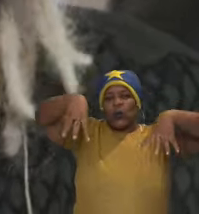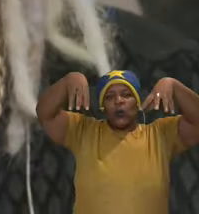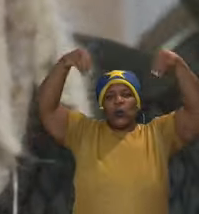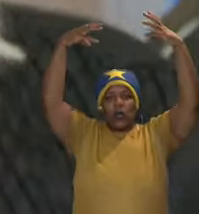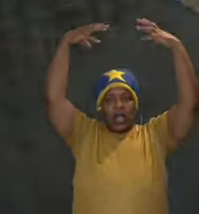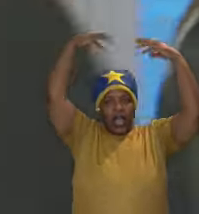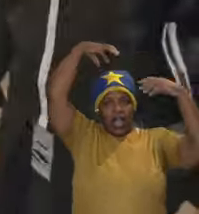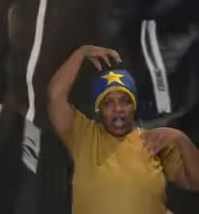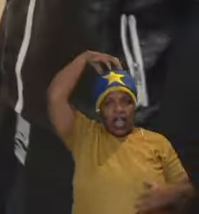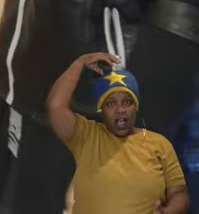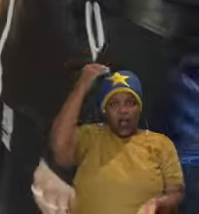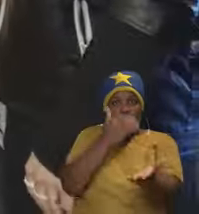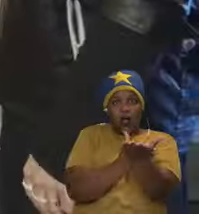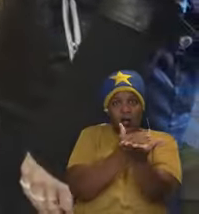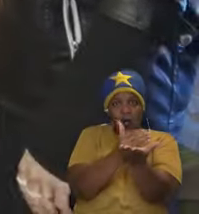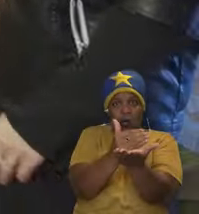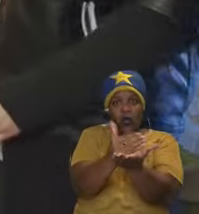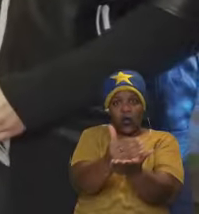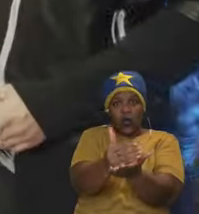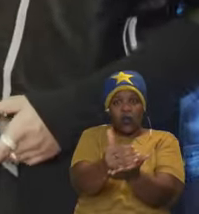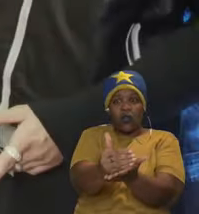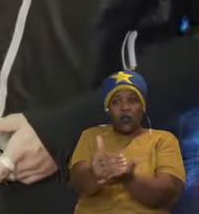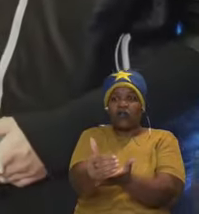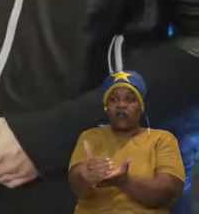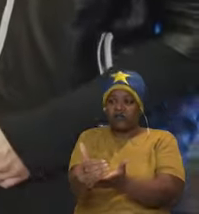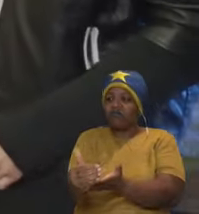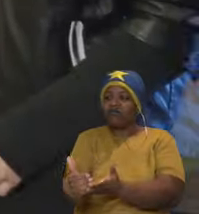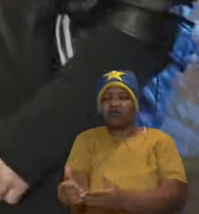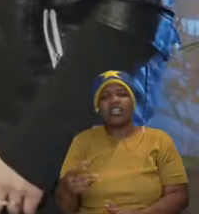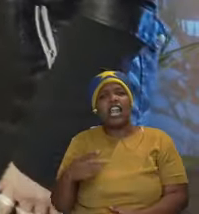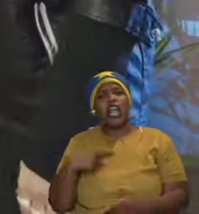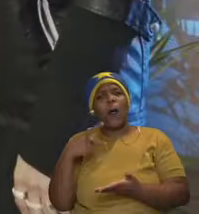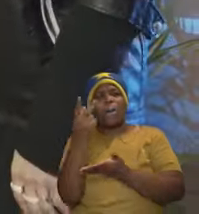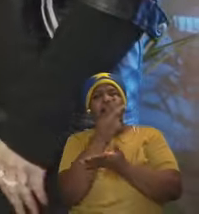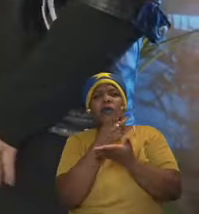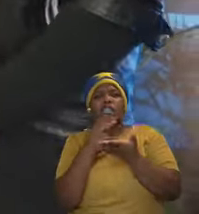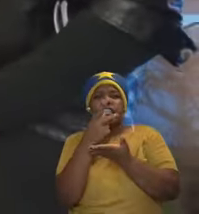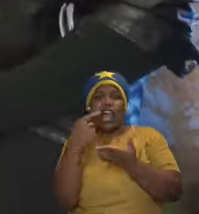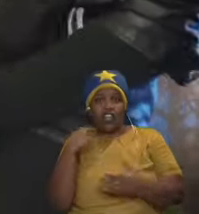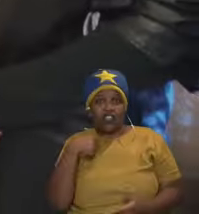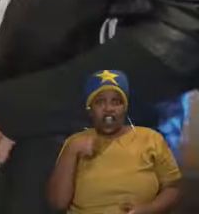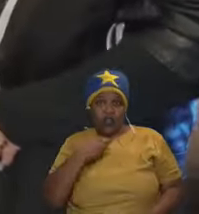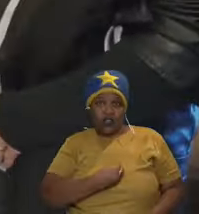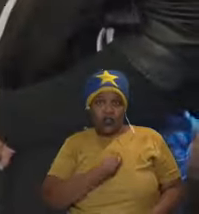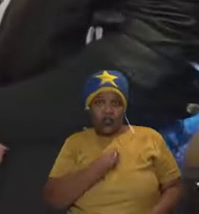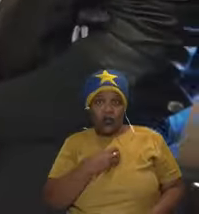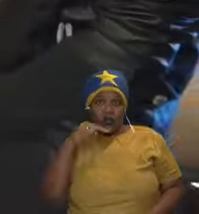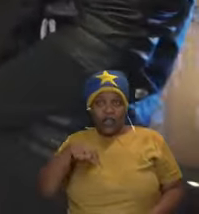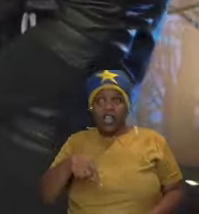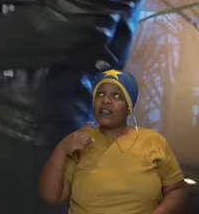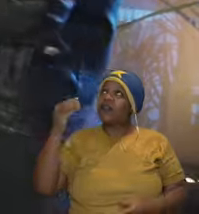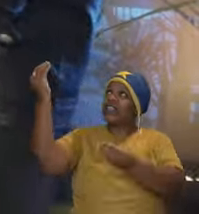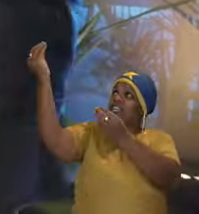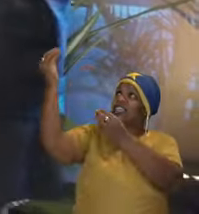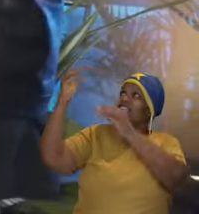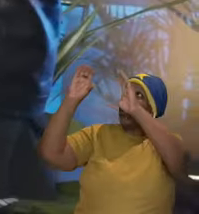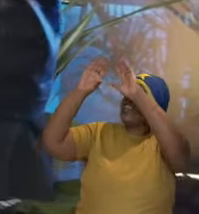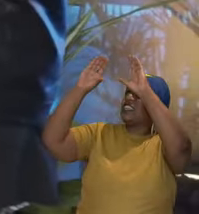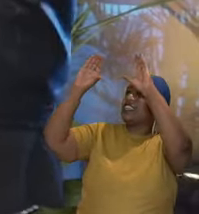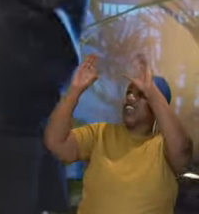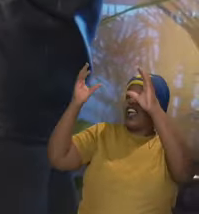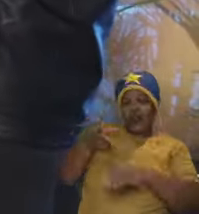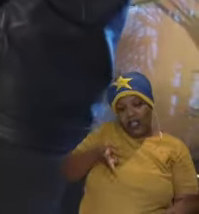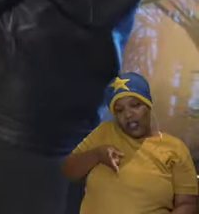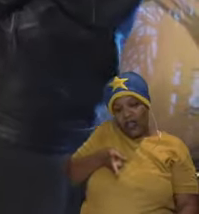tudo começou. Poesias de onde eu venho me deram céu e eu me